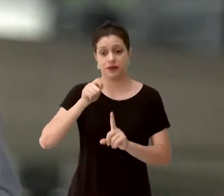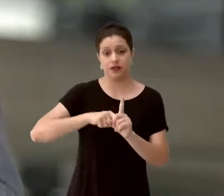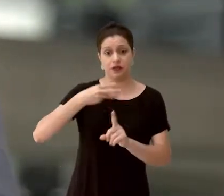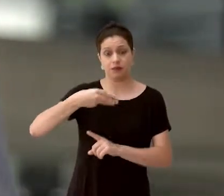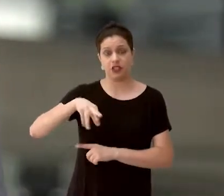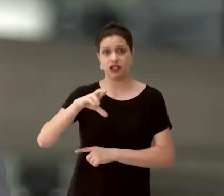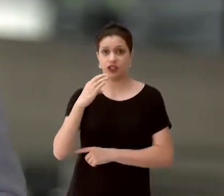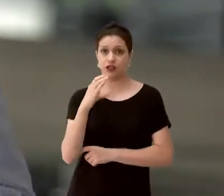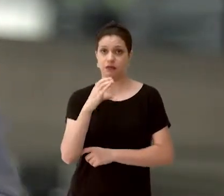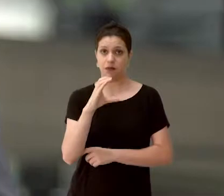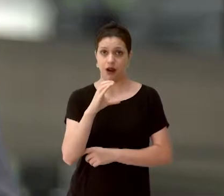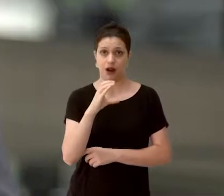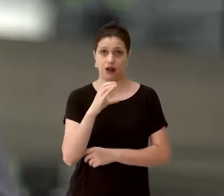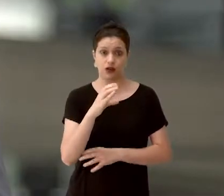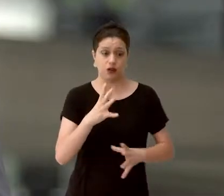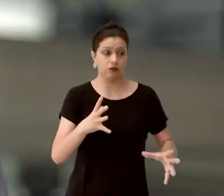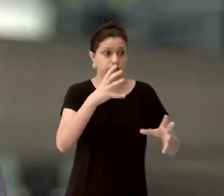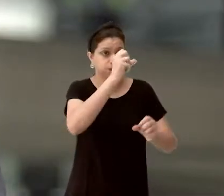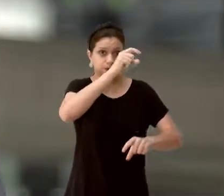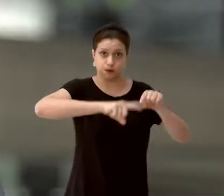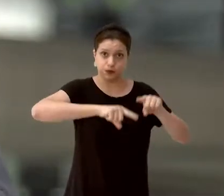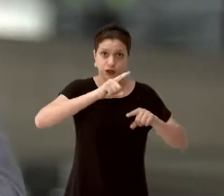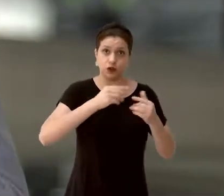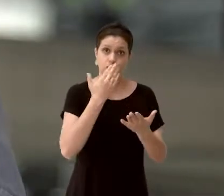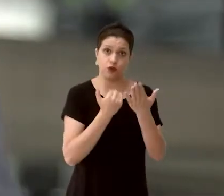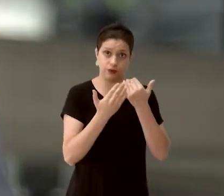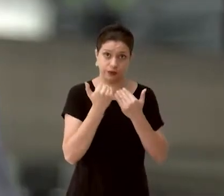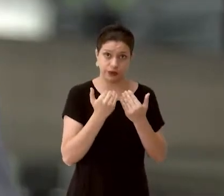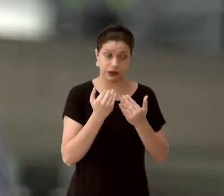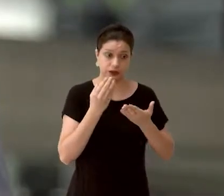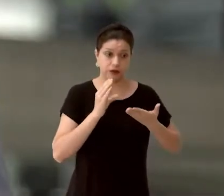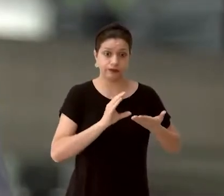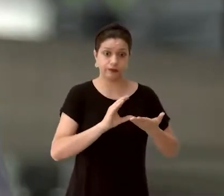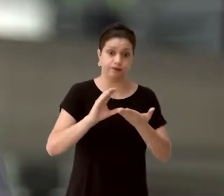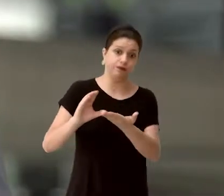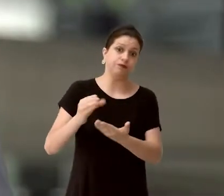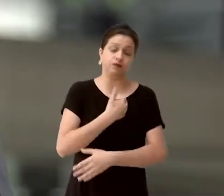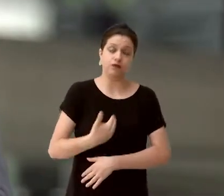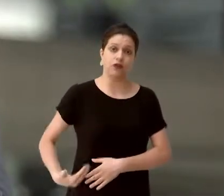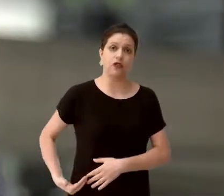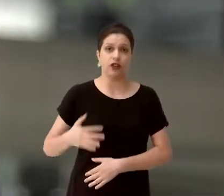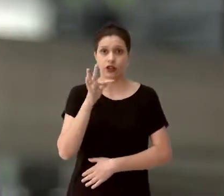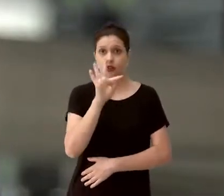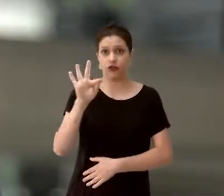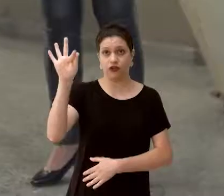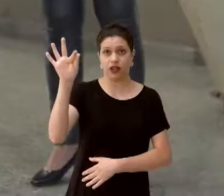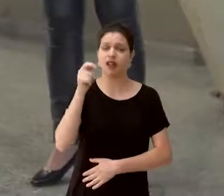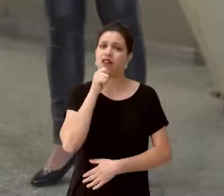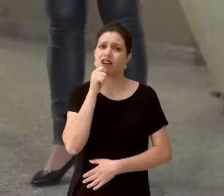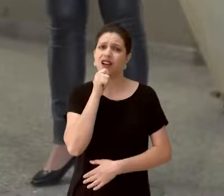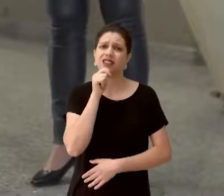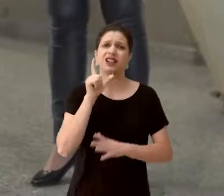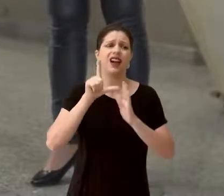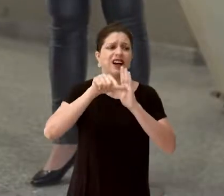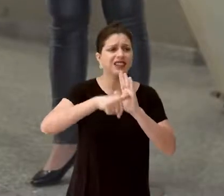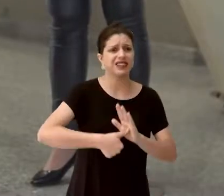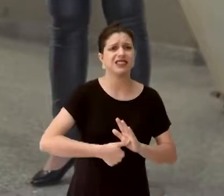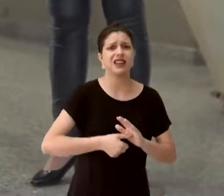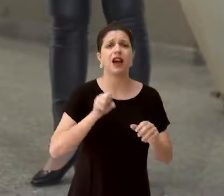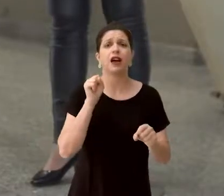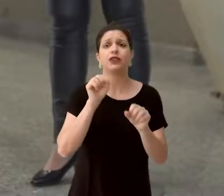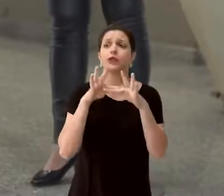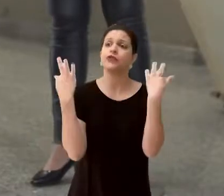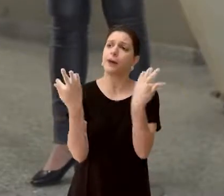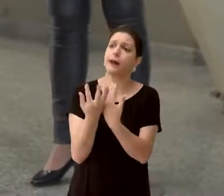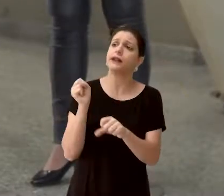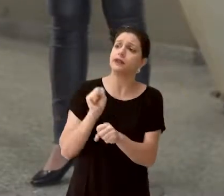básicas repassadas a indígenas pelo governo federal ainda estavam com um repasse muito atrasado. Enquanto isso, as